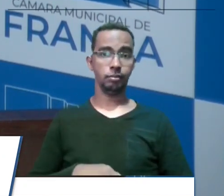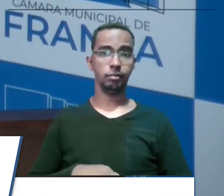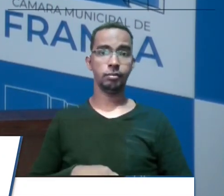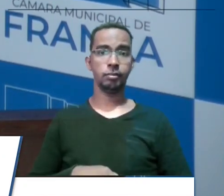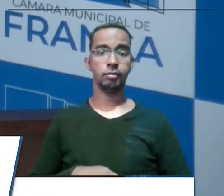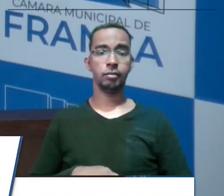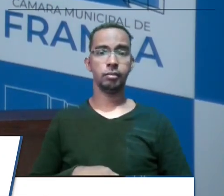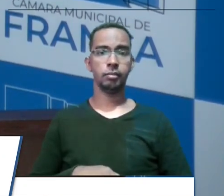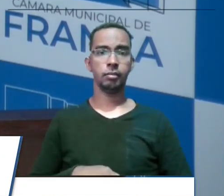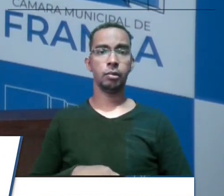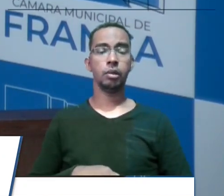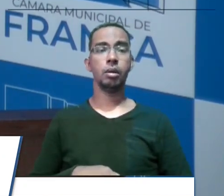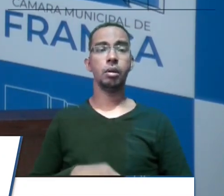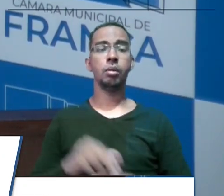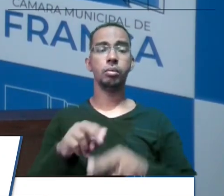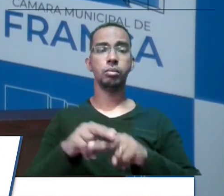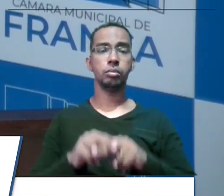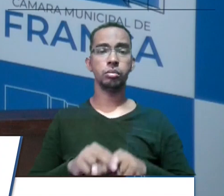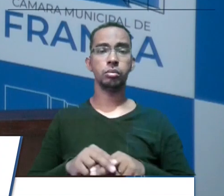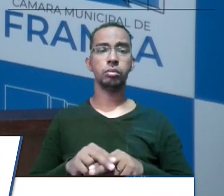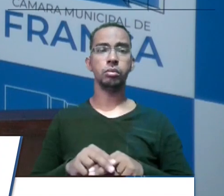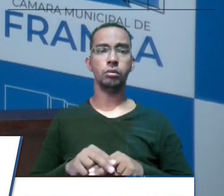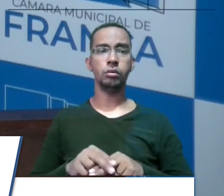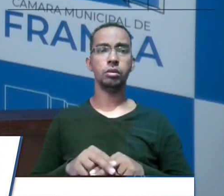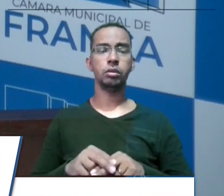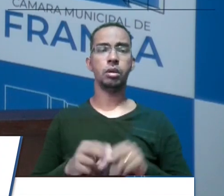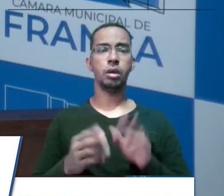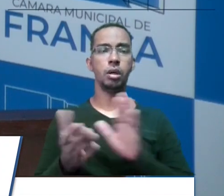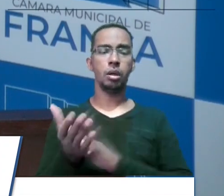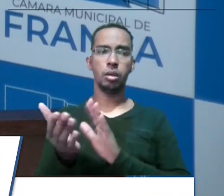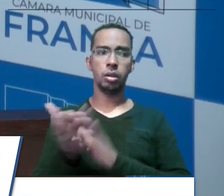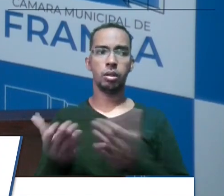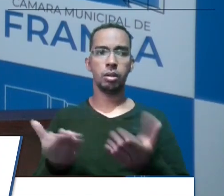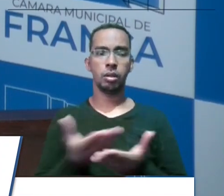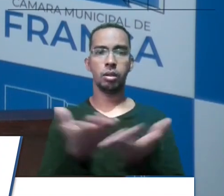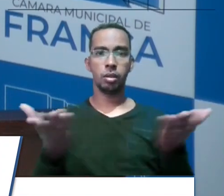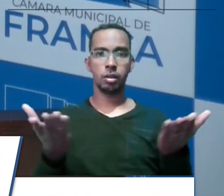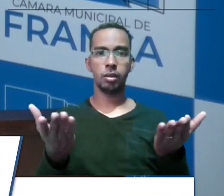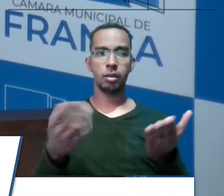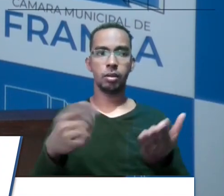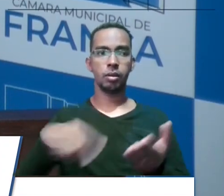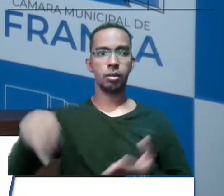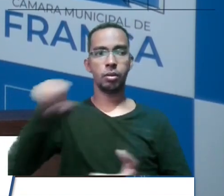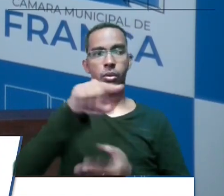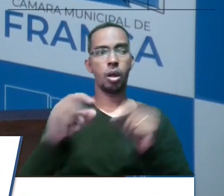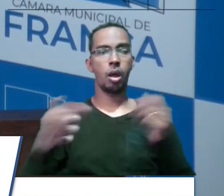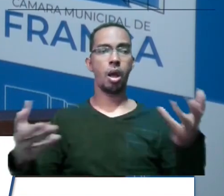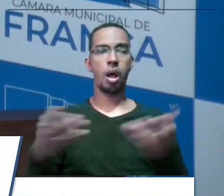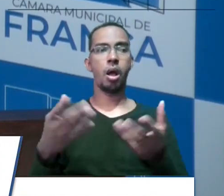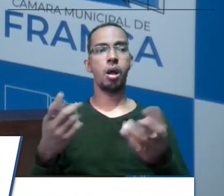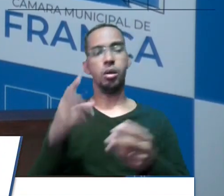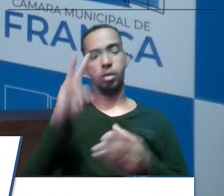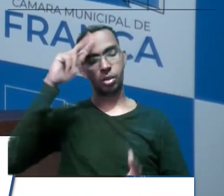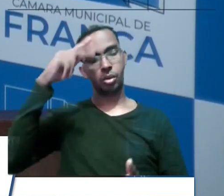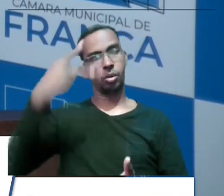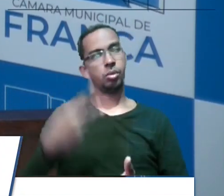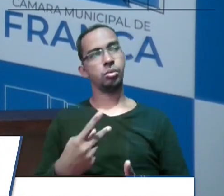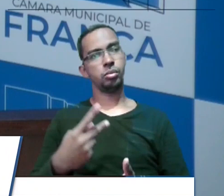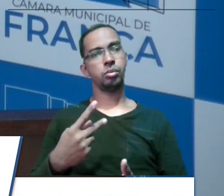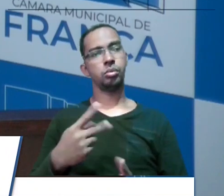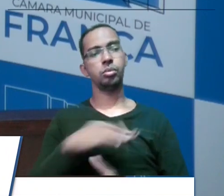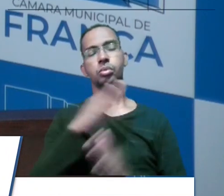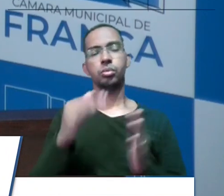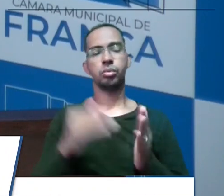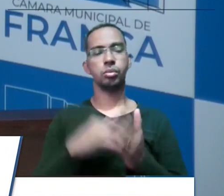E motivo dessas palmas que eu dei a todos vocês, agora meu reconhecimento por todo o trabalho que vocês